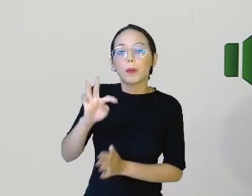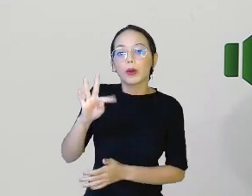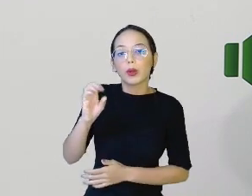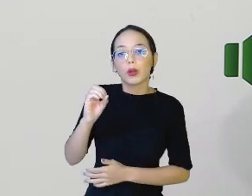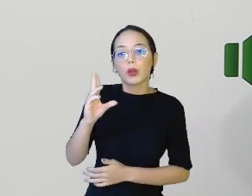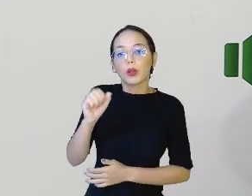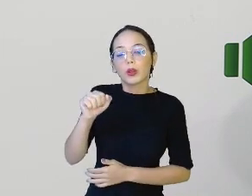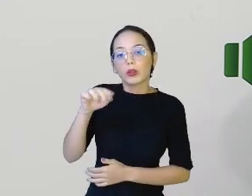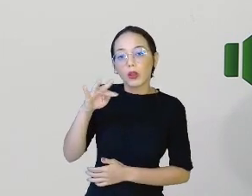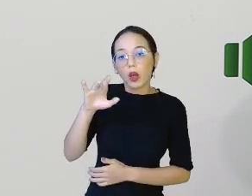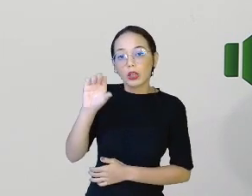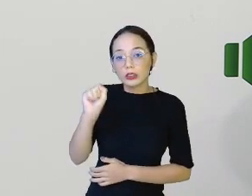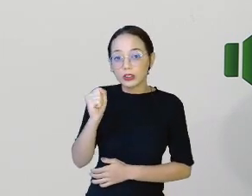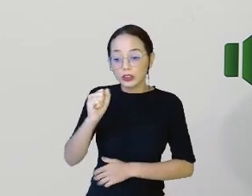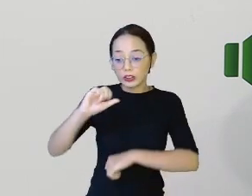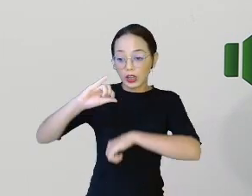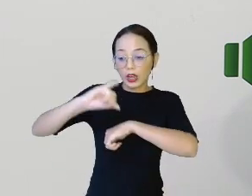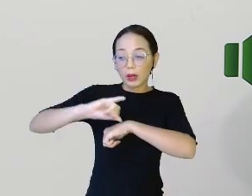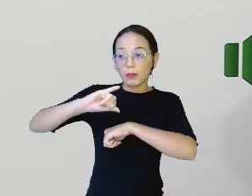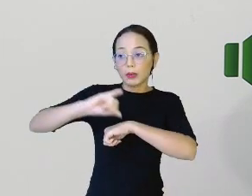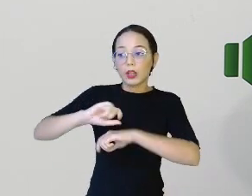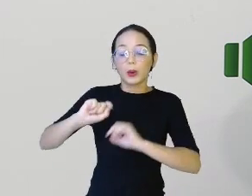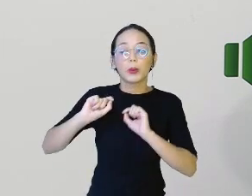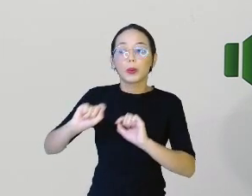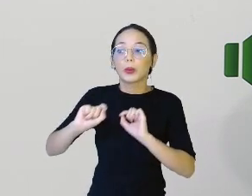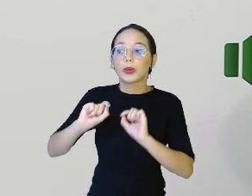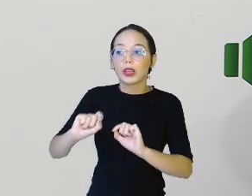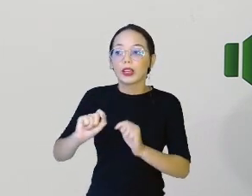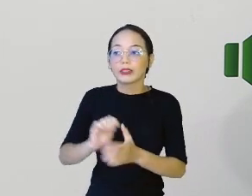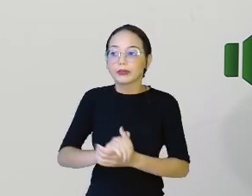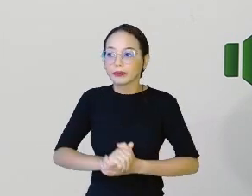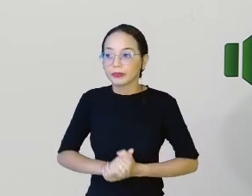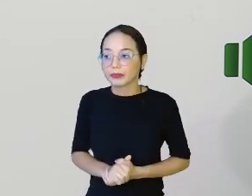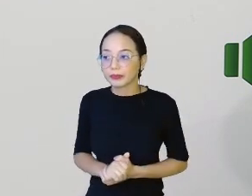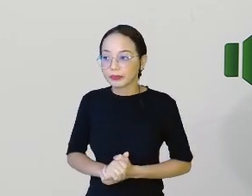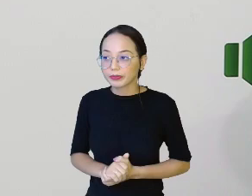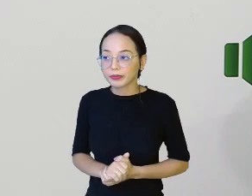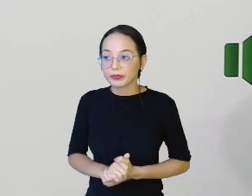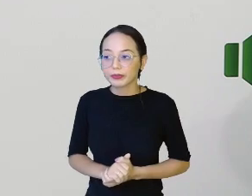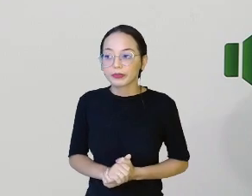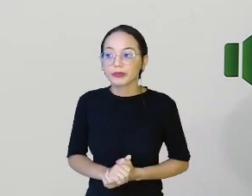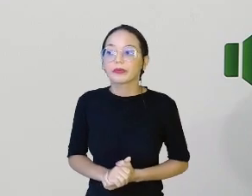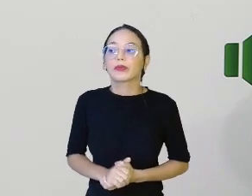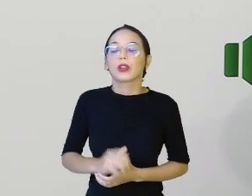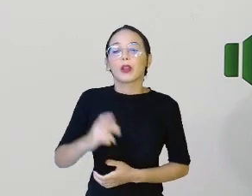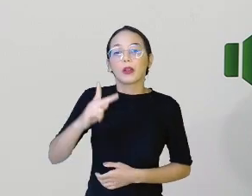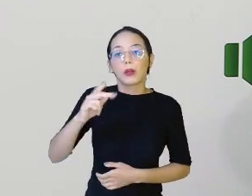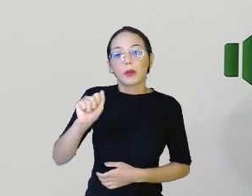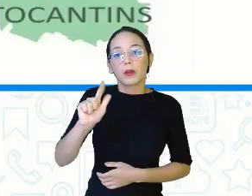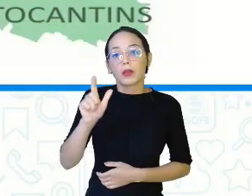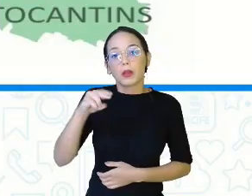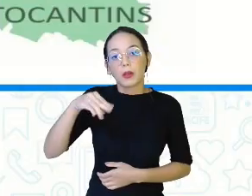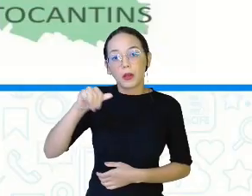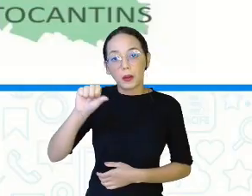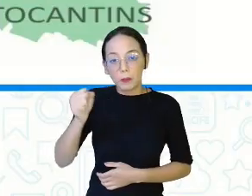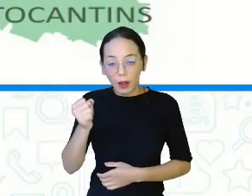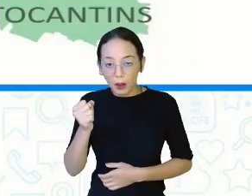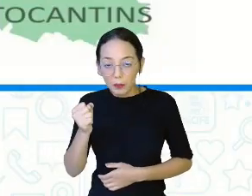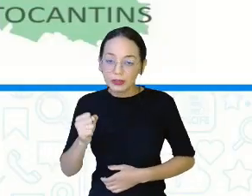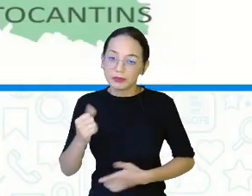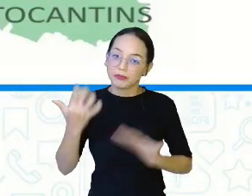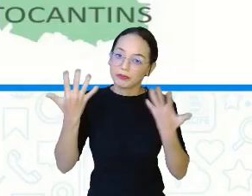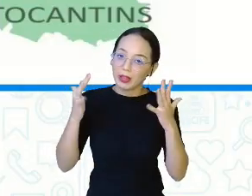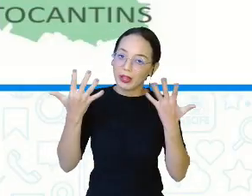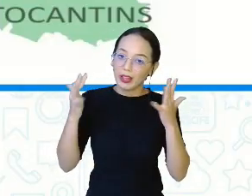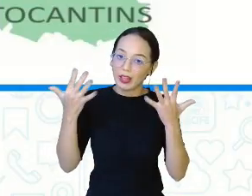procura a capital, está aí escrito no mapa. E aí, qual é a capital do Tocantins? Palmas. Muito bem.